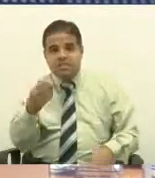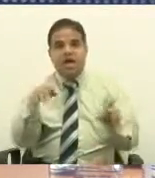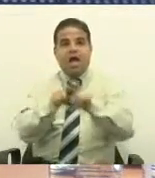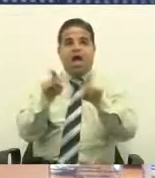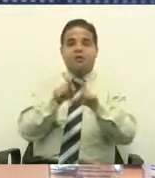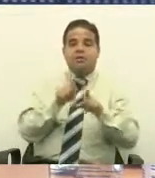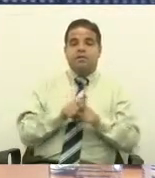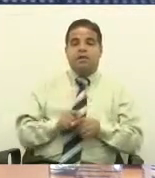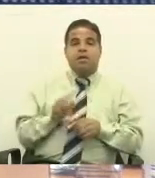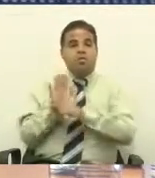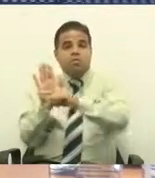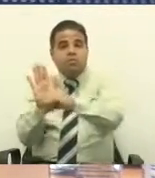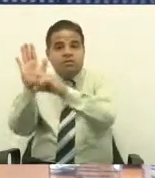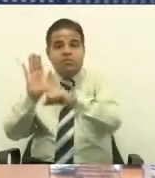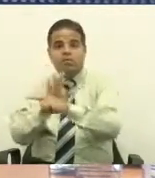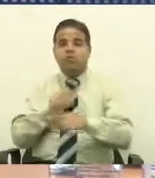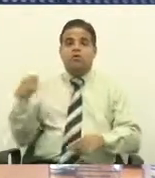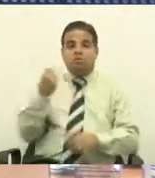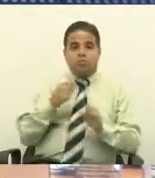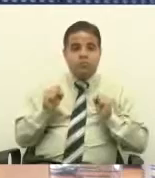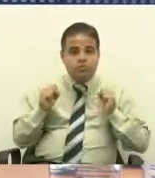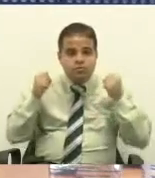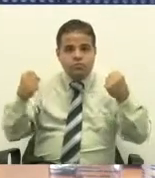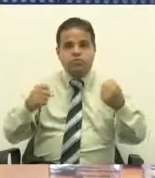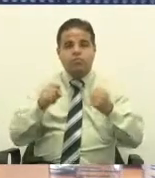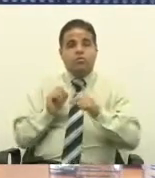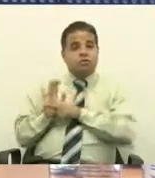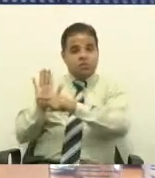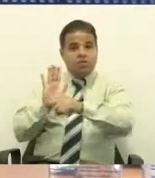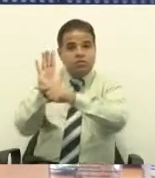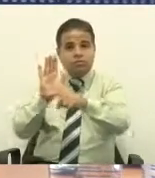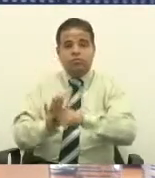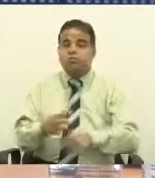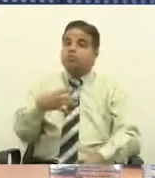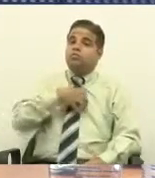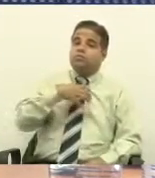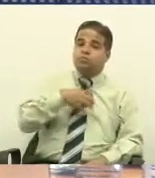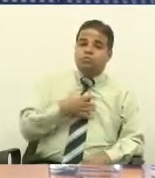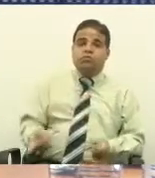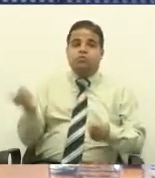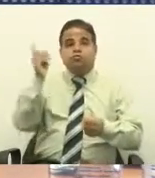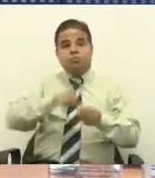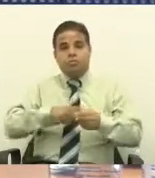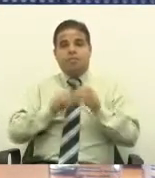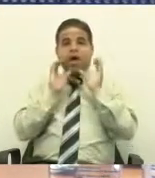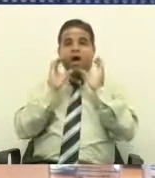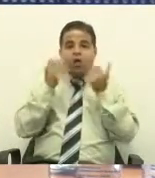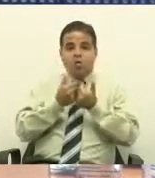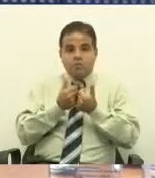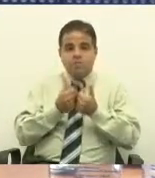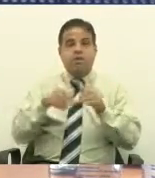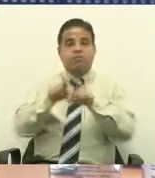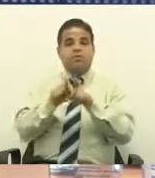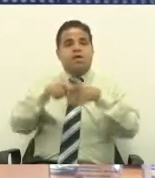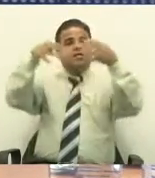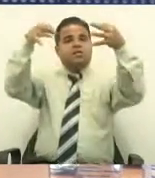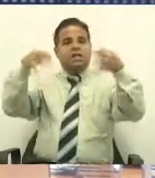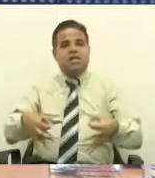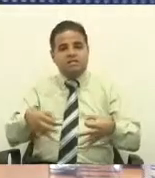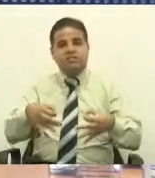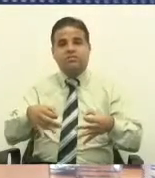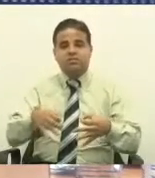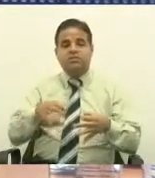também contribuir com o nosso esforço e a nossa ajuda no sentido de retomar a comissão e garantir